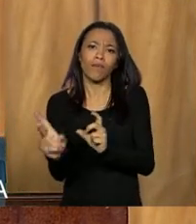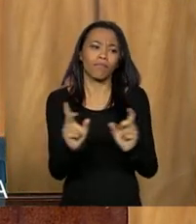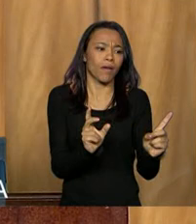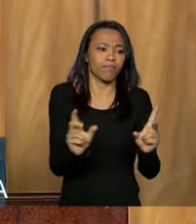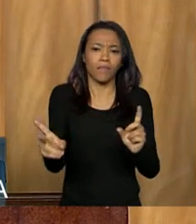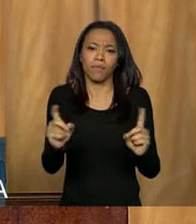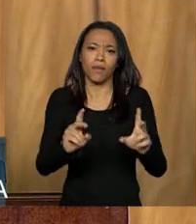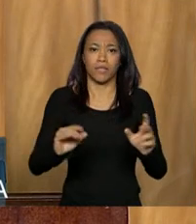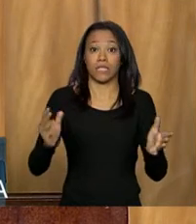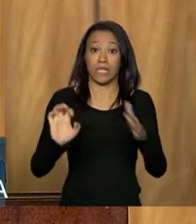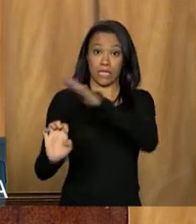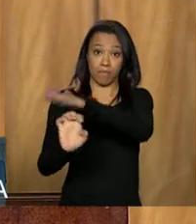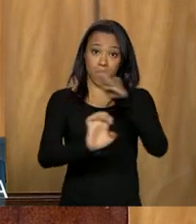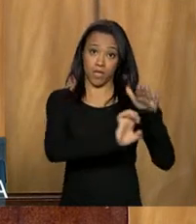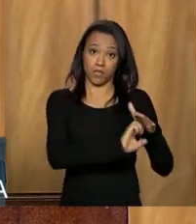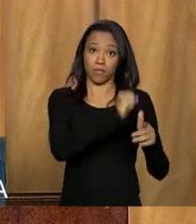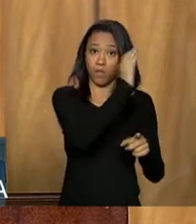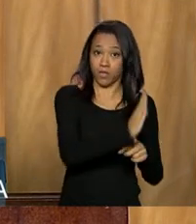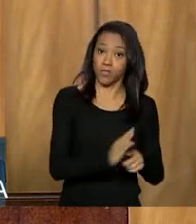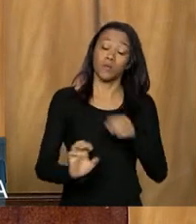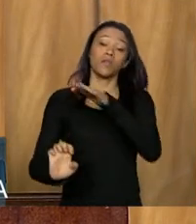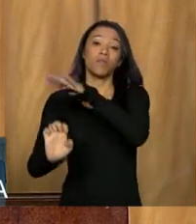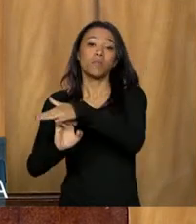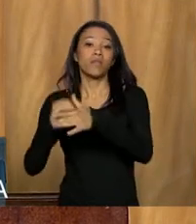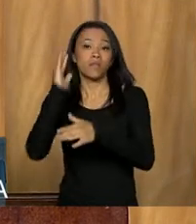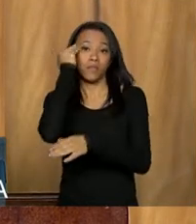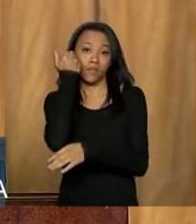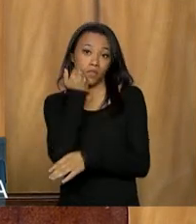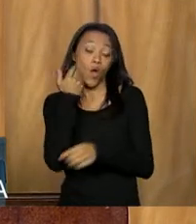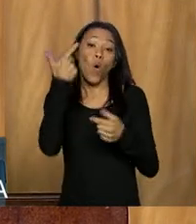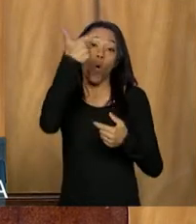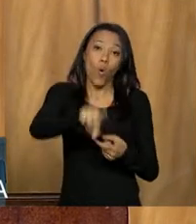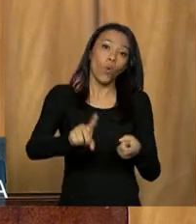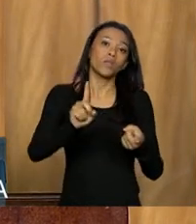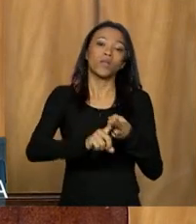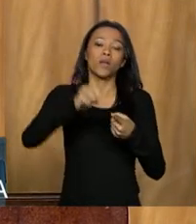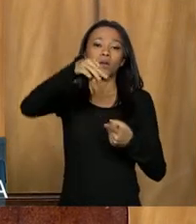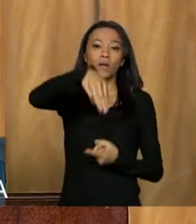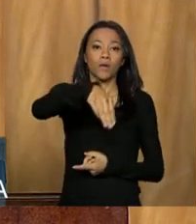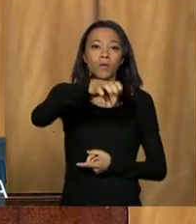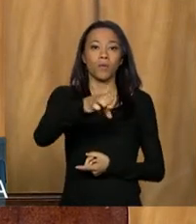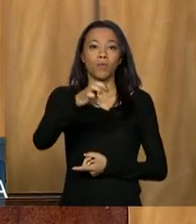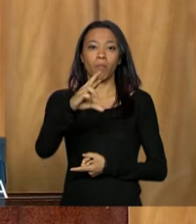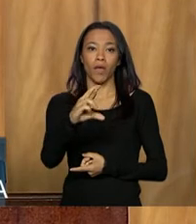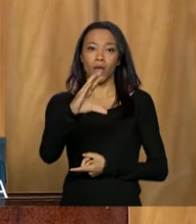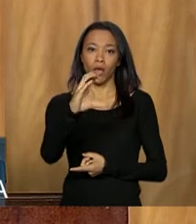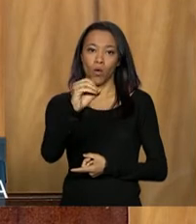as nacionalidades. A comissão mista entre Coreia e Mercosul será retomada